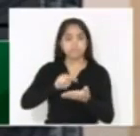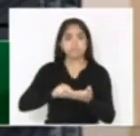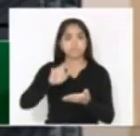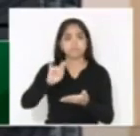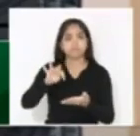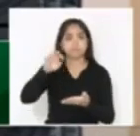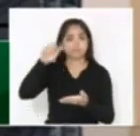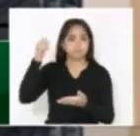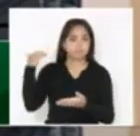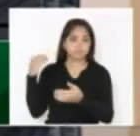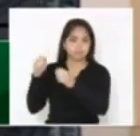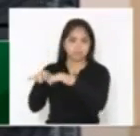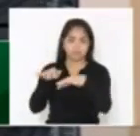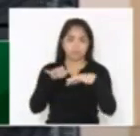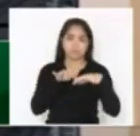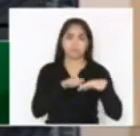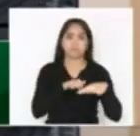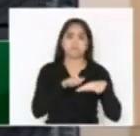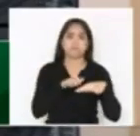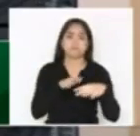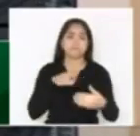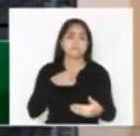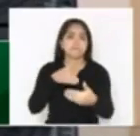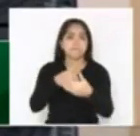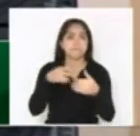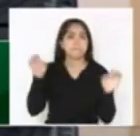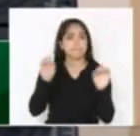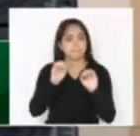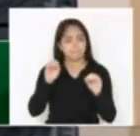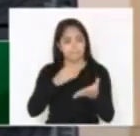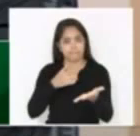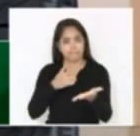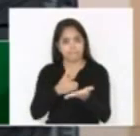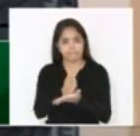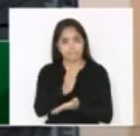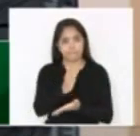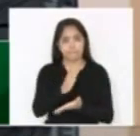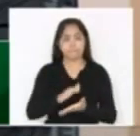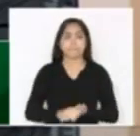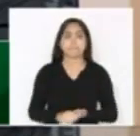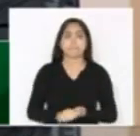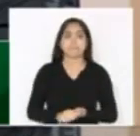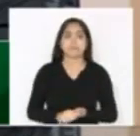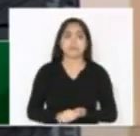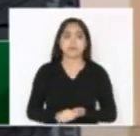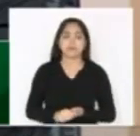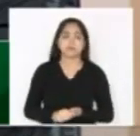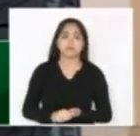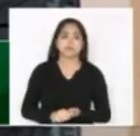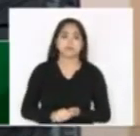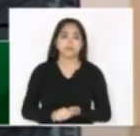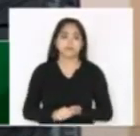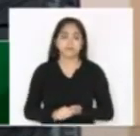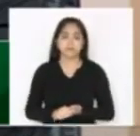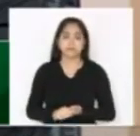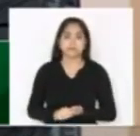das atas das sessões anteriores, que na sequência foram aprovadas sem